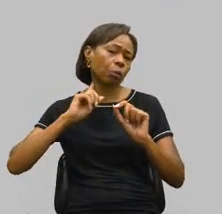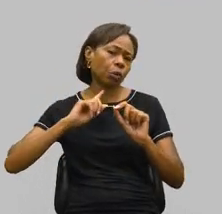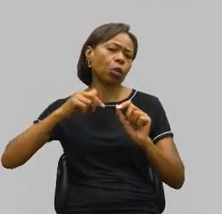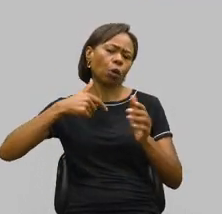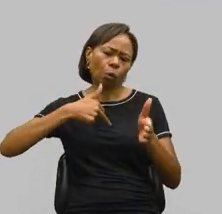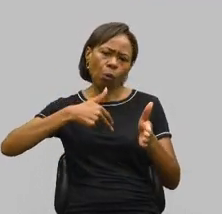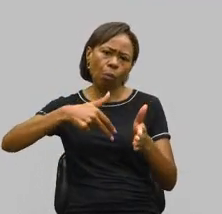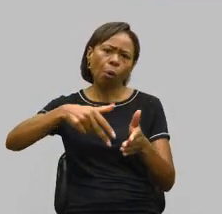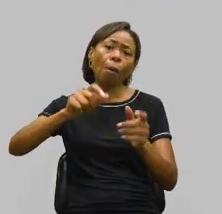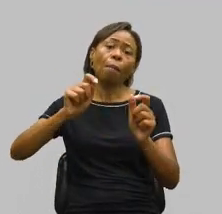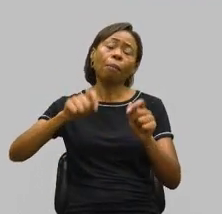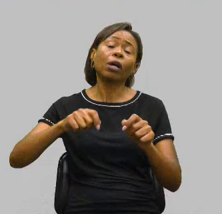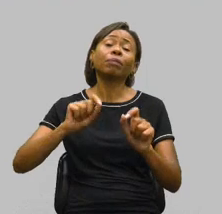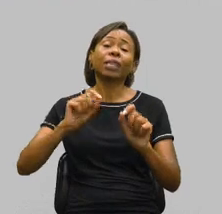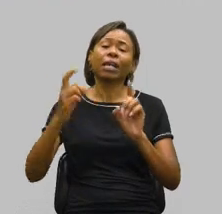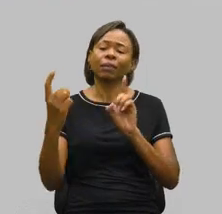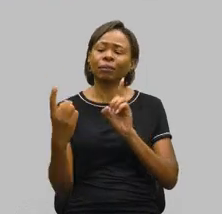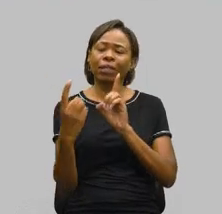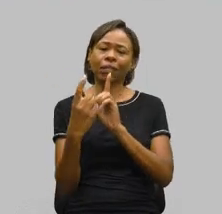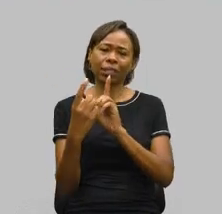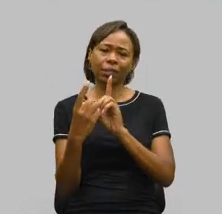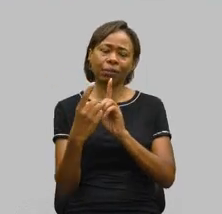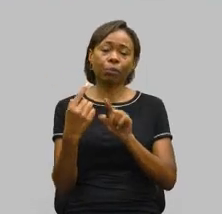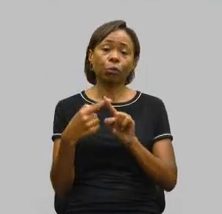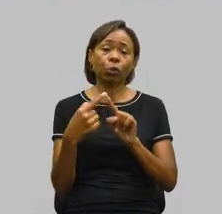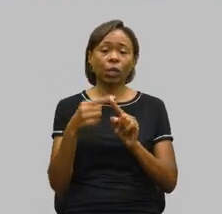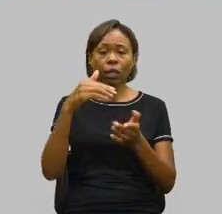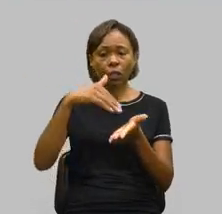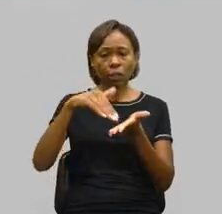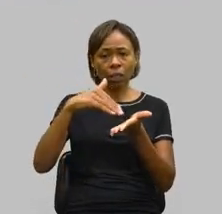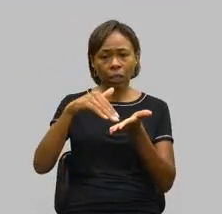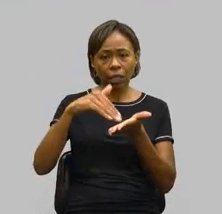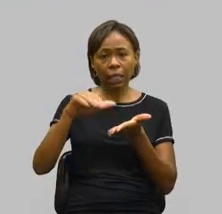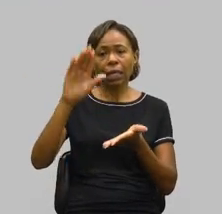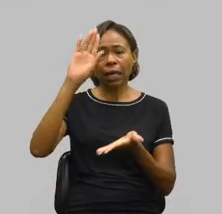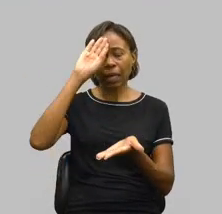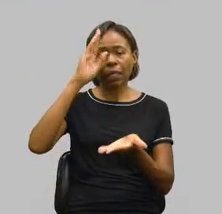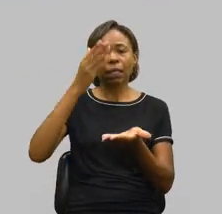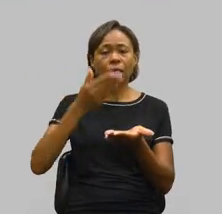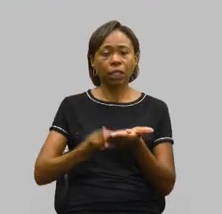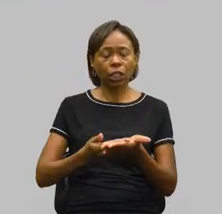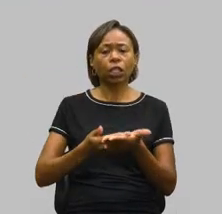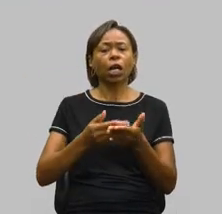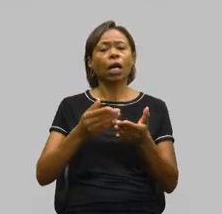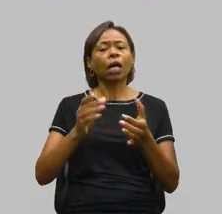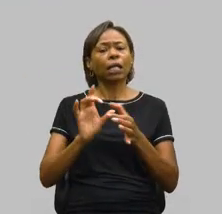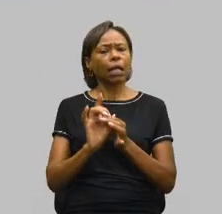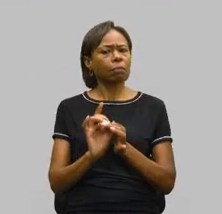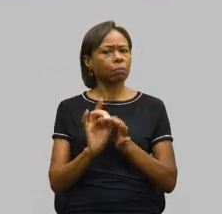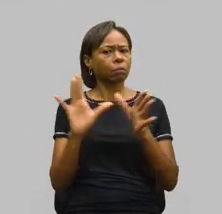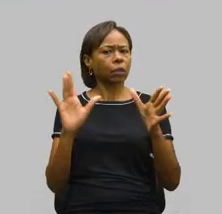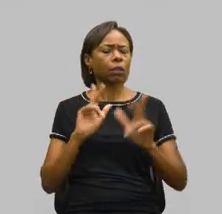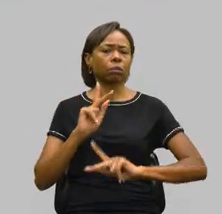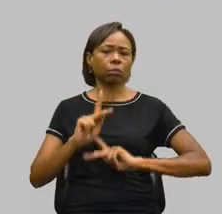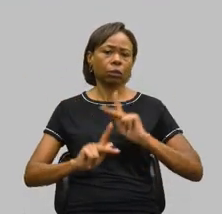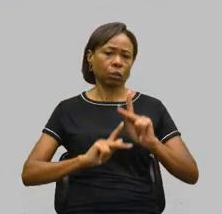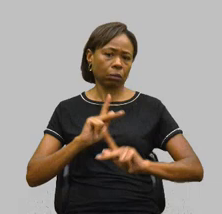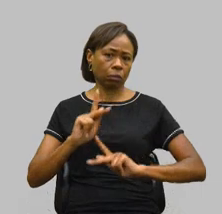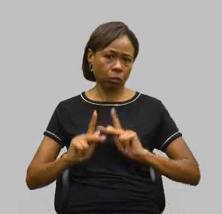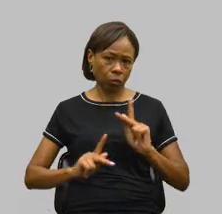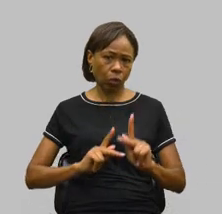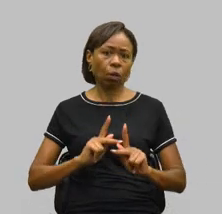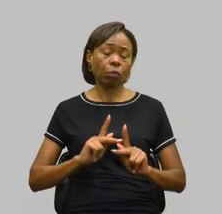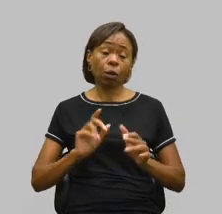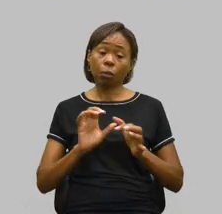pelo atendimento porque a CDs acredita na emancipação da população nós precisamos de garantir uma emancipação